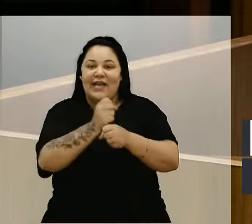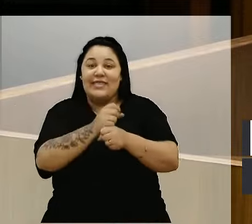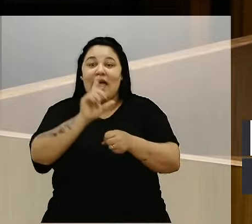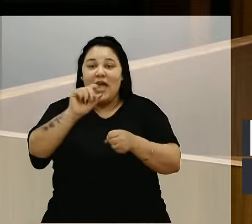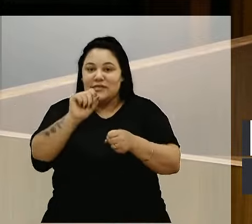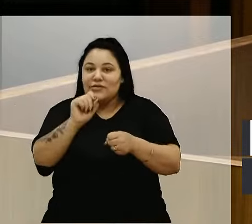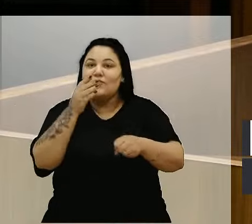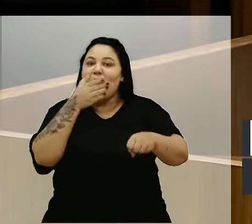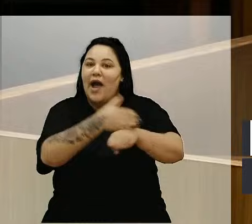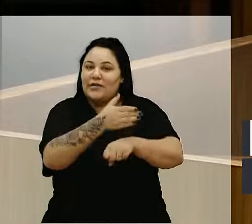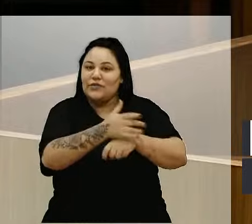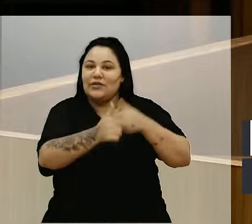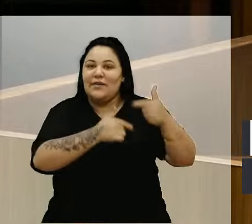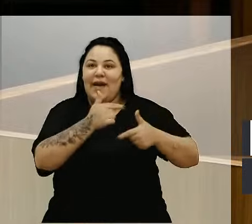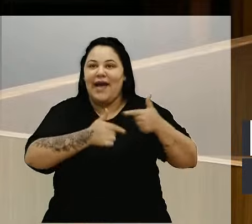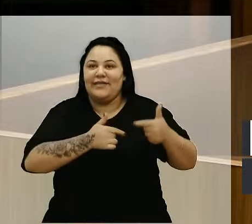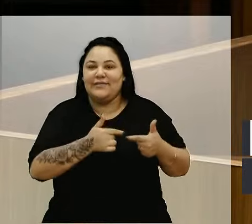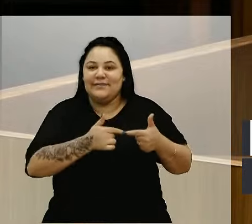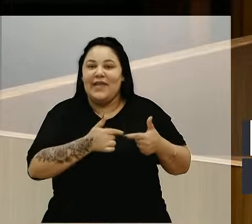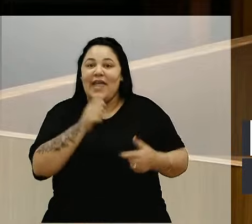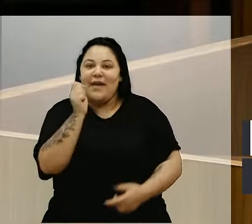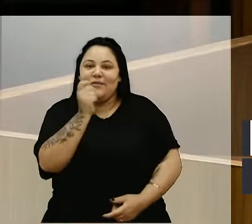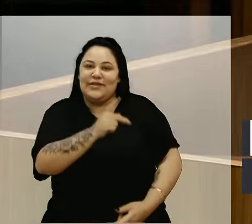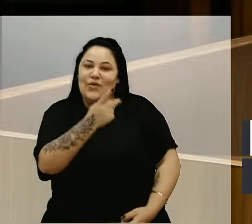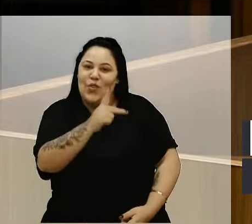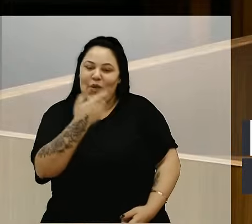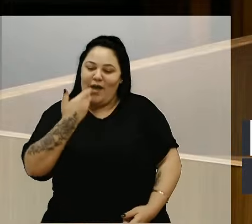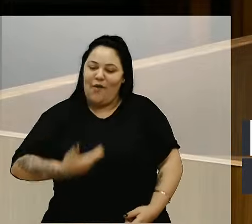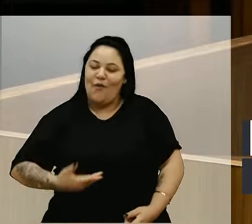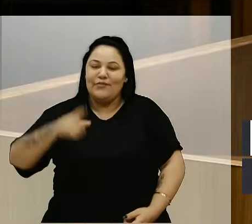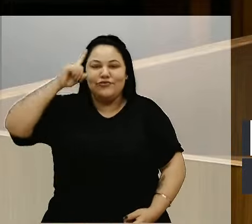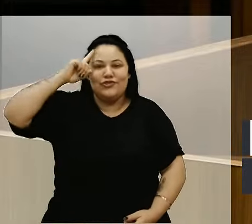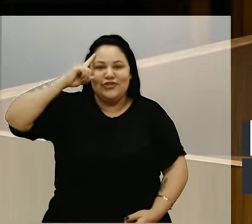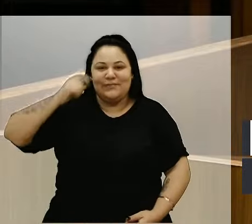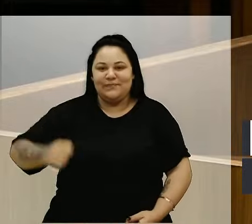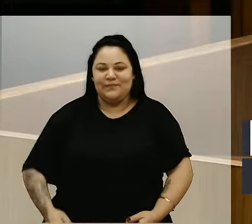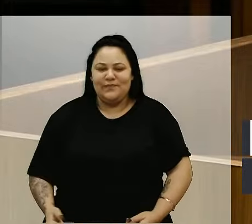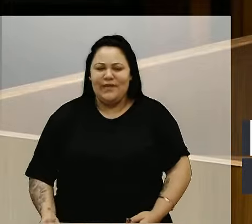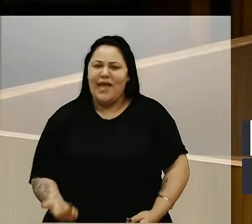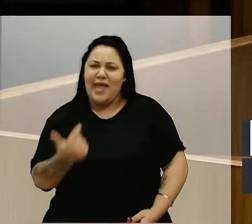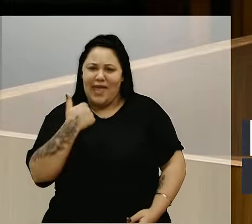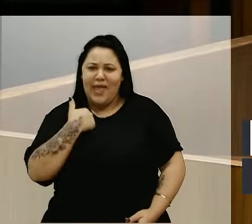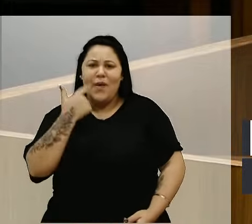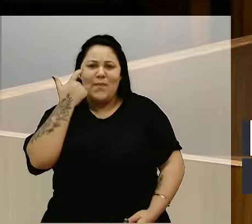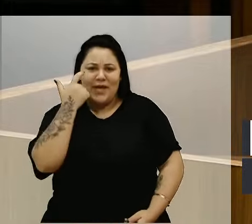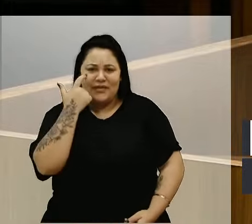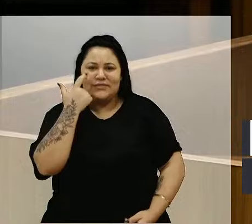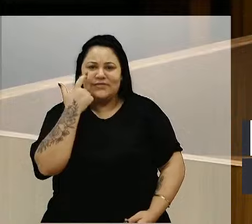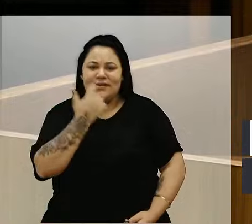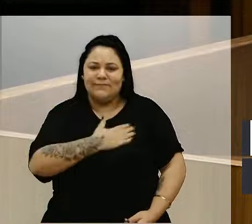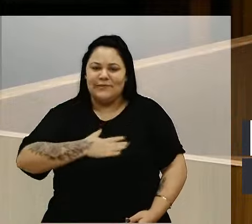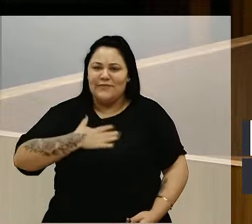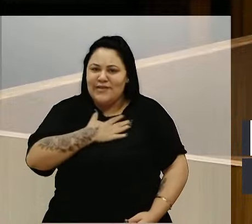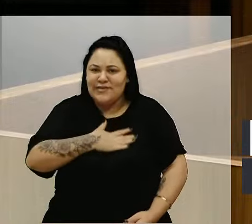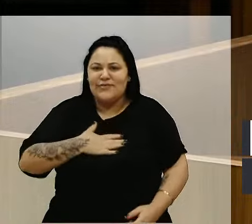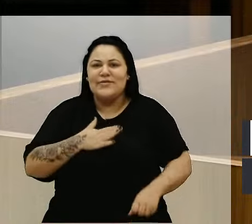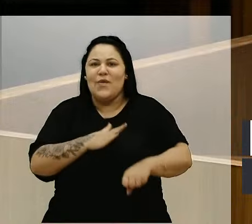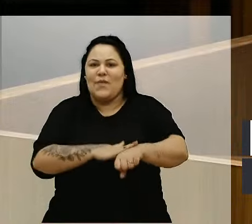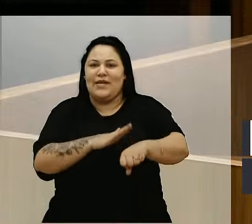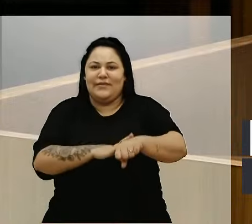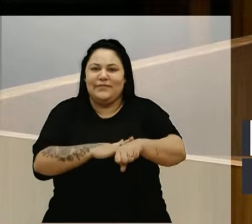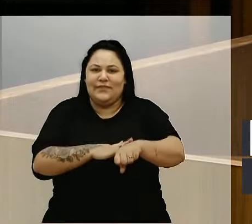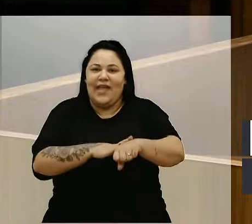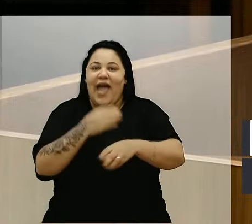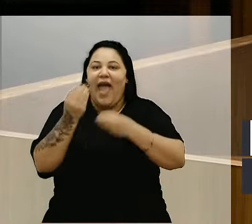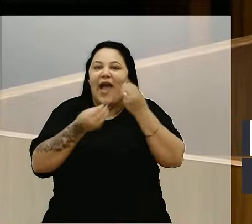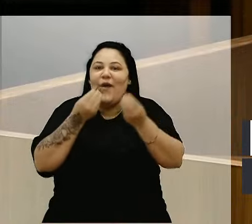e aposentou a tua vestimenta diária. Penso na tua imensa satisfação neste momento, minha amiga. É como se passasse um